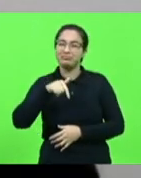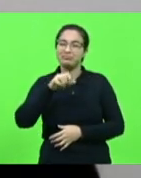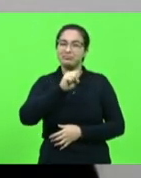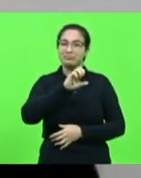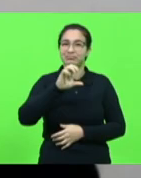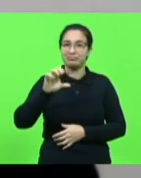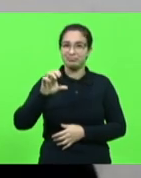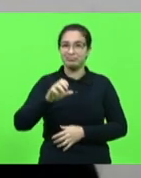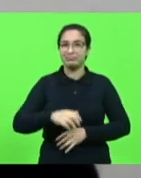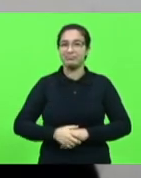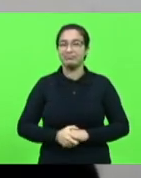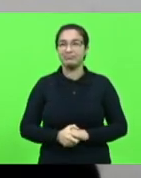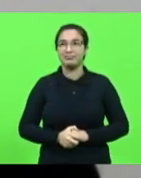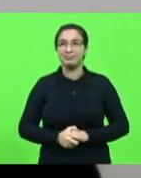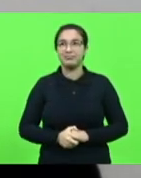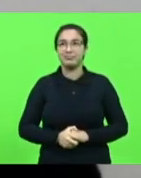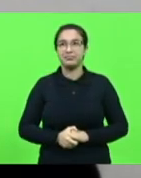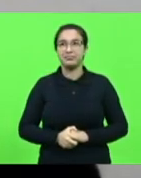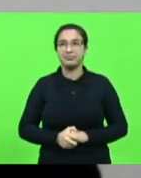Santa Catarina.